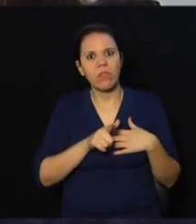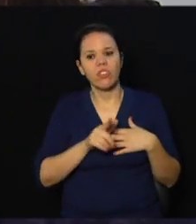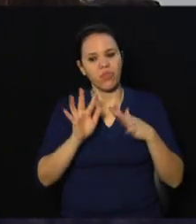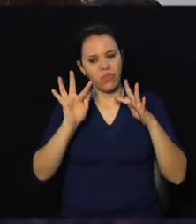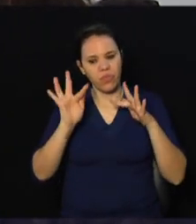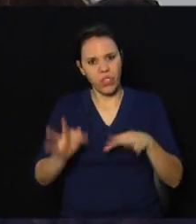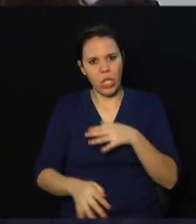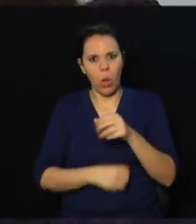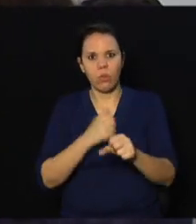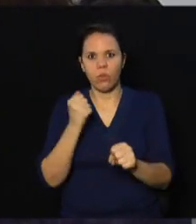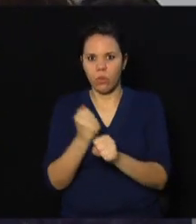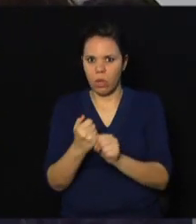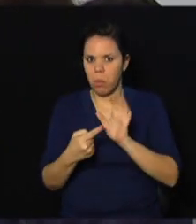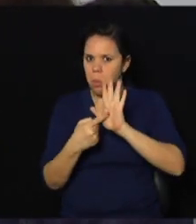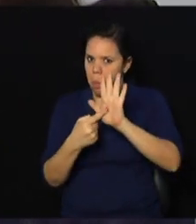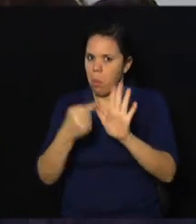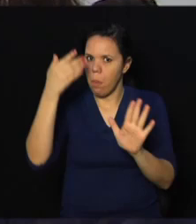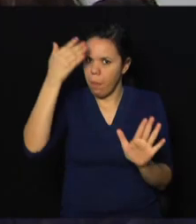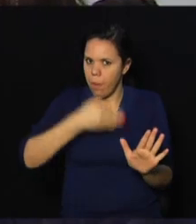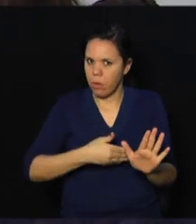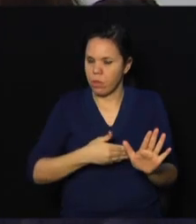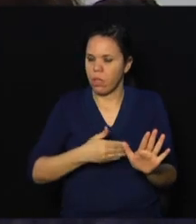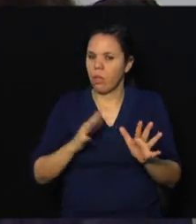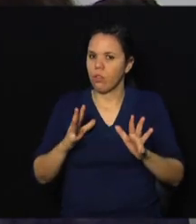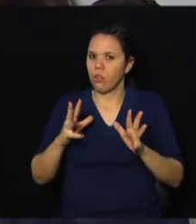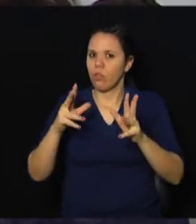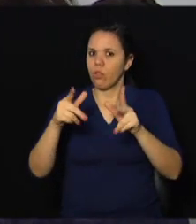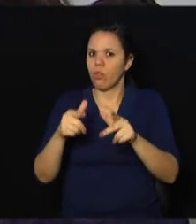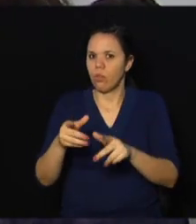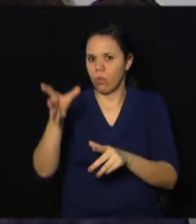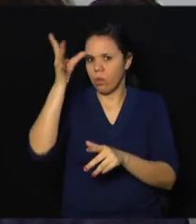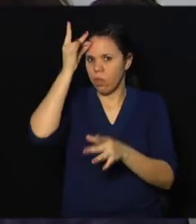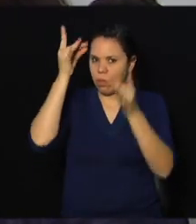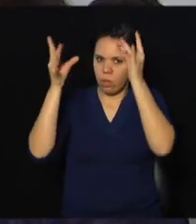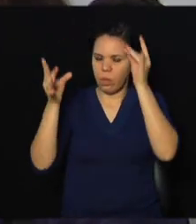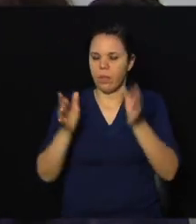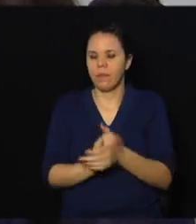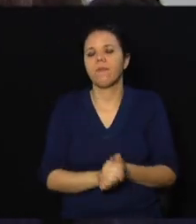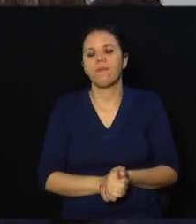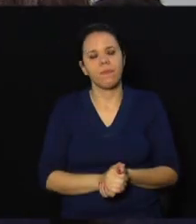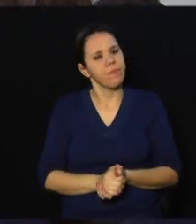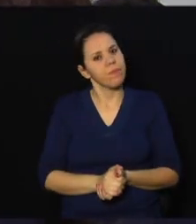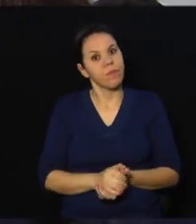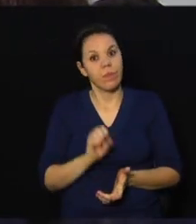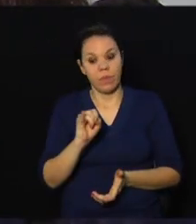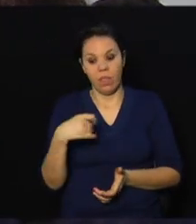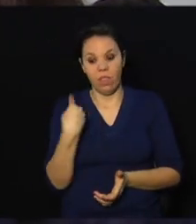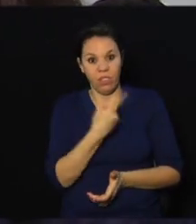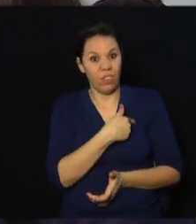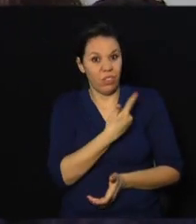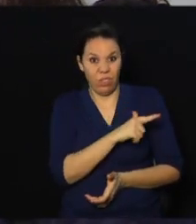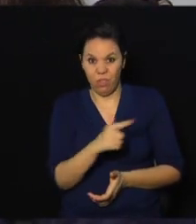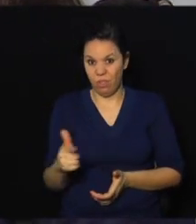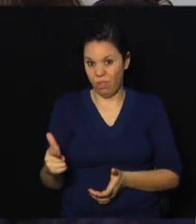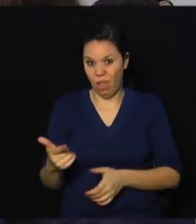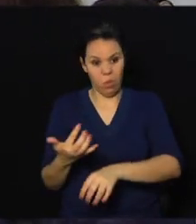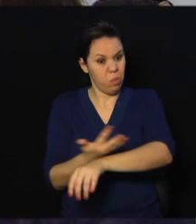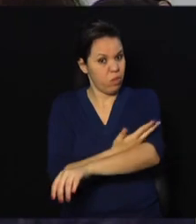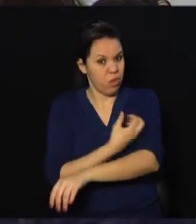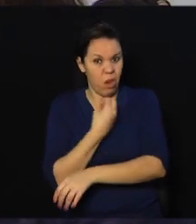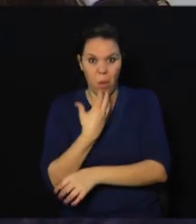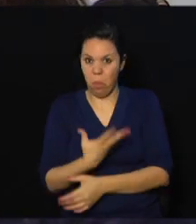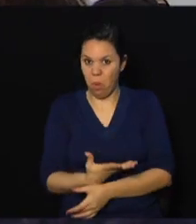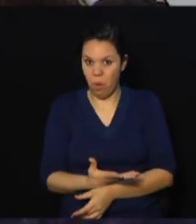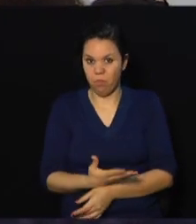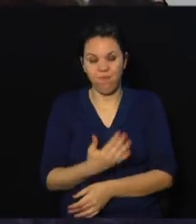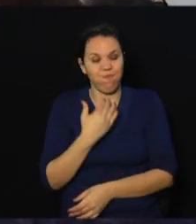do ano, realmente mostrar ali tudo aquilo que eles aprenderam, né? Porque se a gente não está ali com uma saúde emocional bacana,